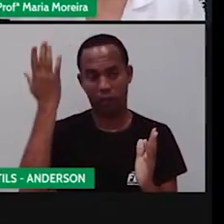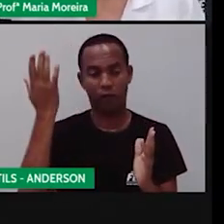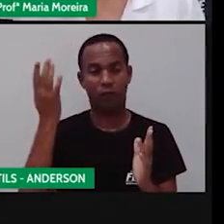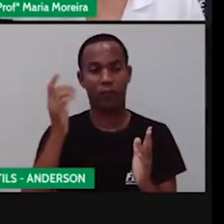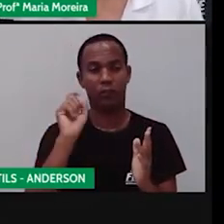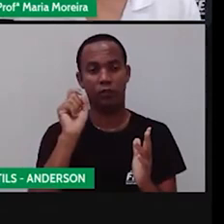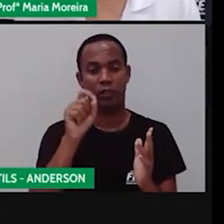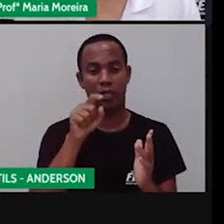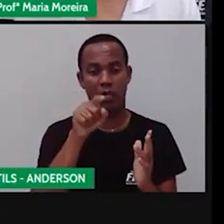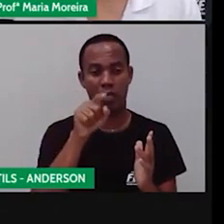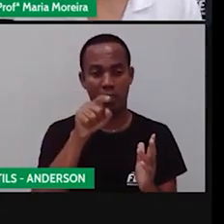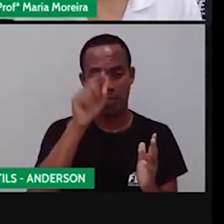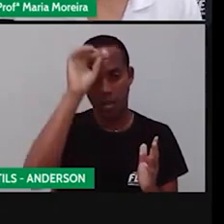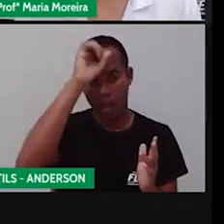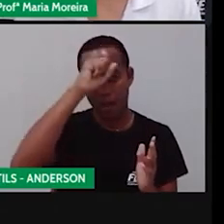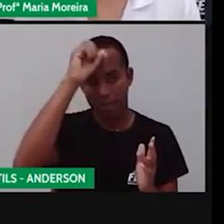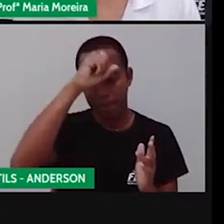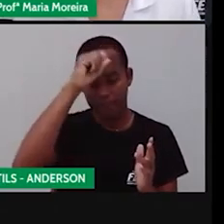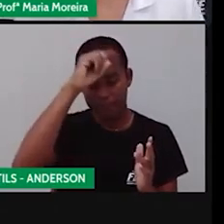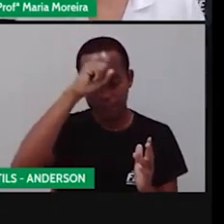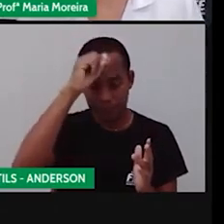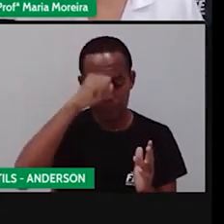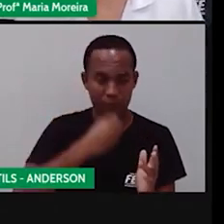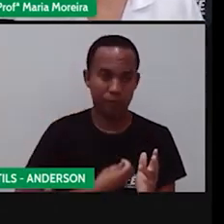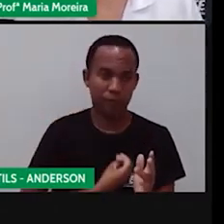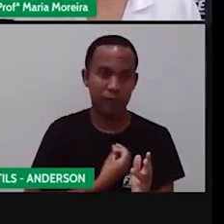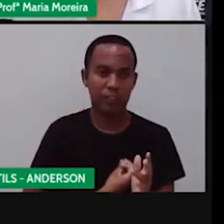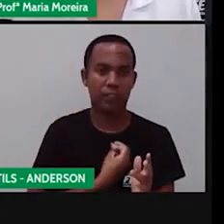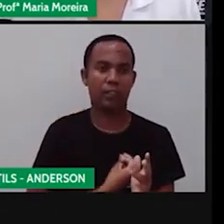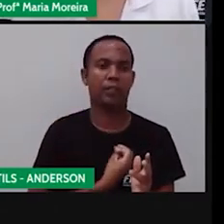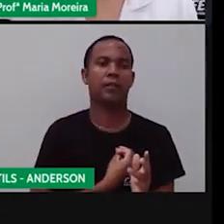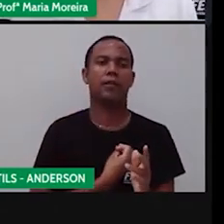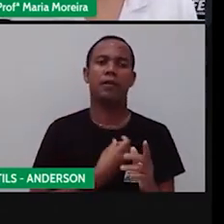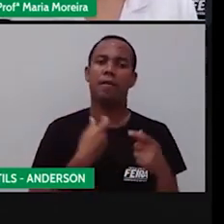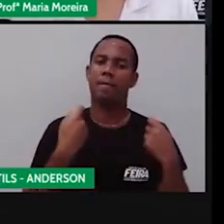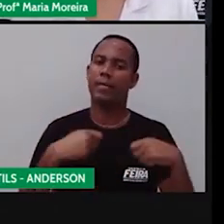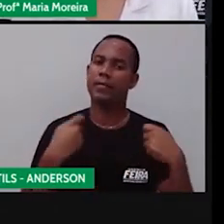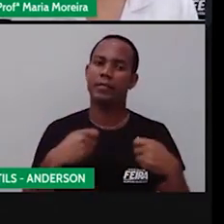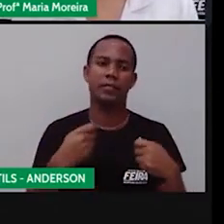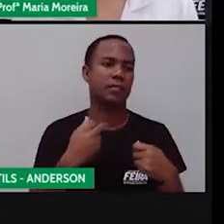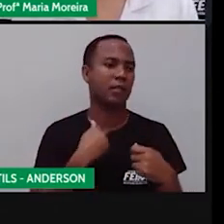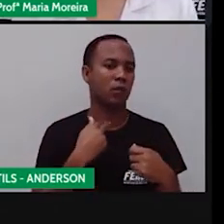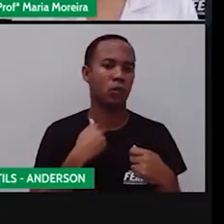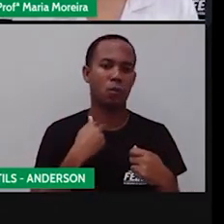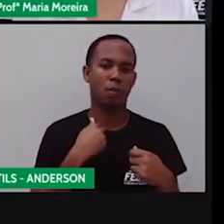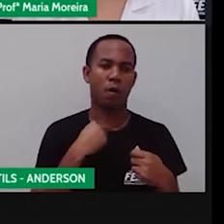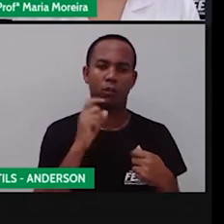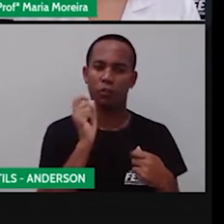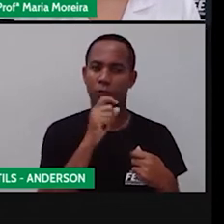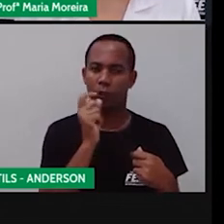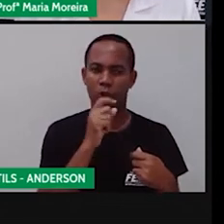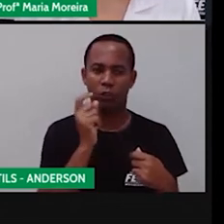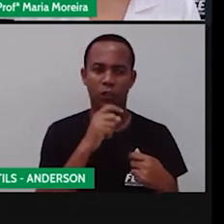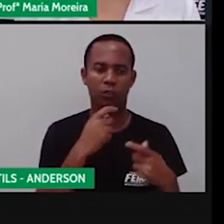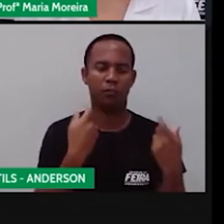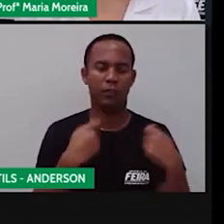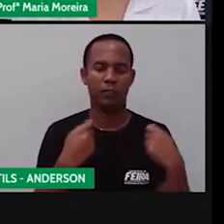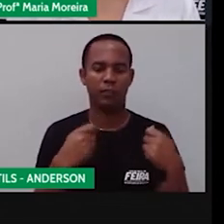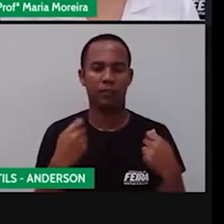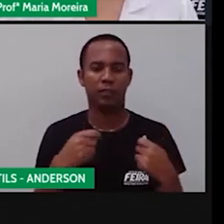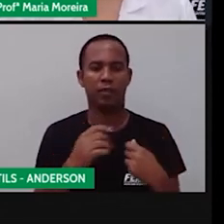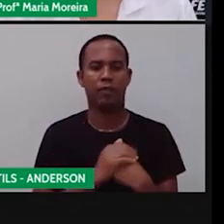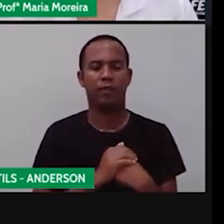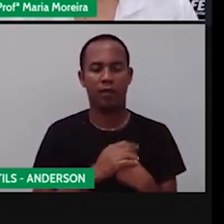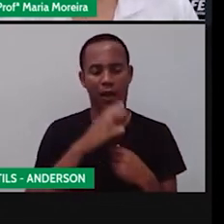que Pinóquio aprendesse uma lição, que ele não deveria o quê? Mentir e valorizar o seu pai. Olha que